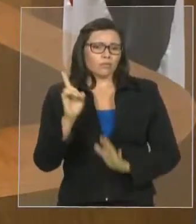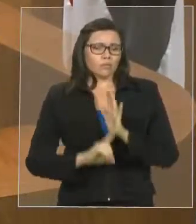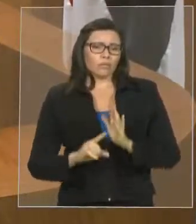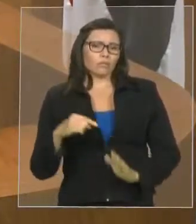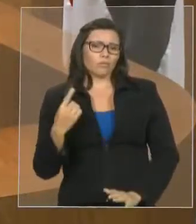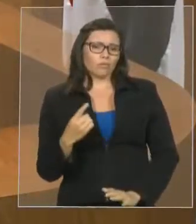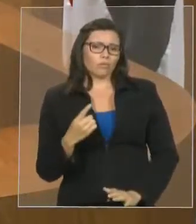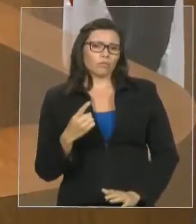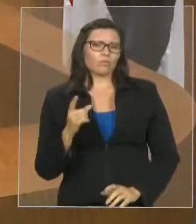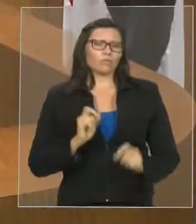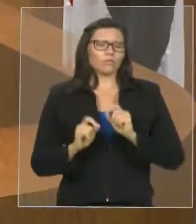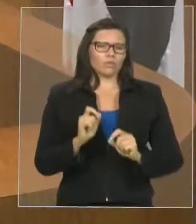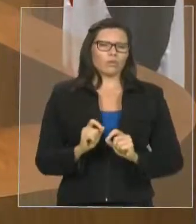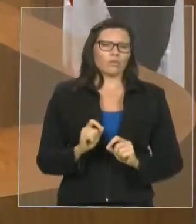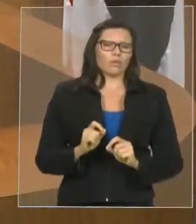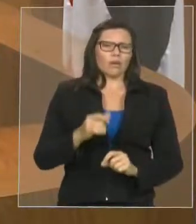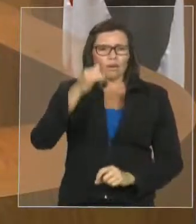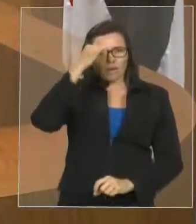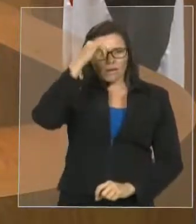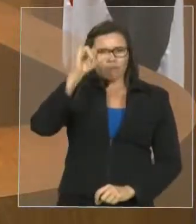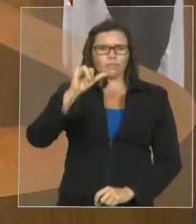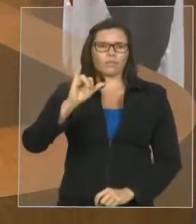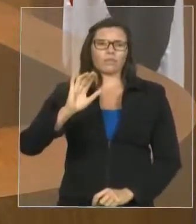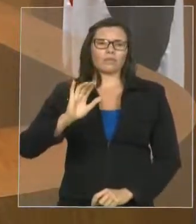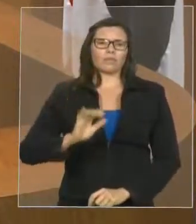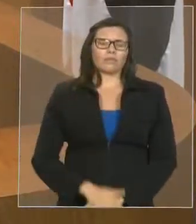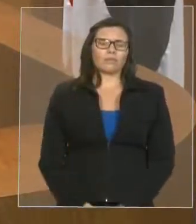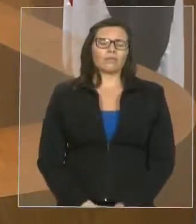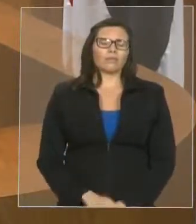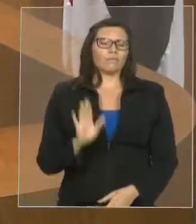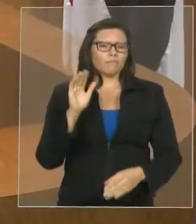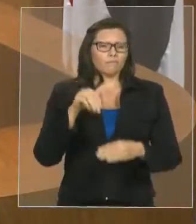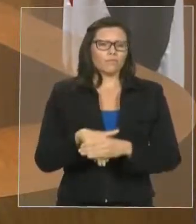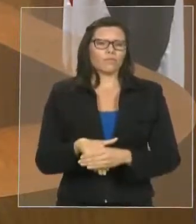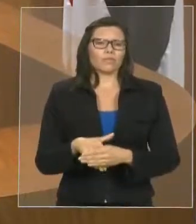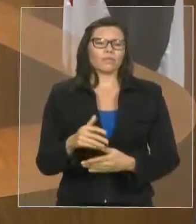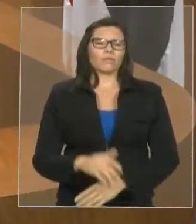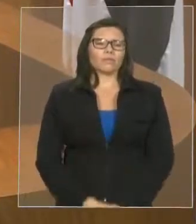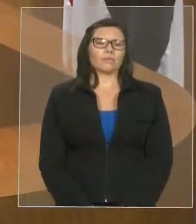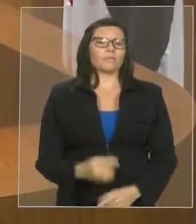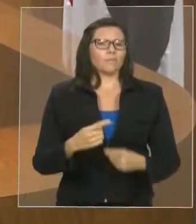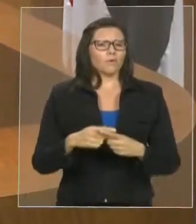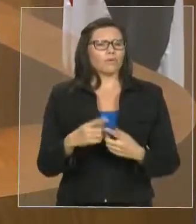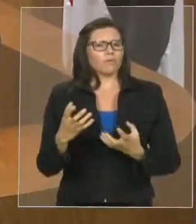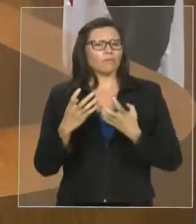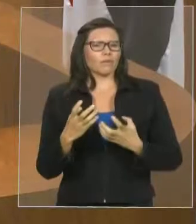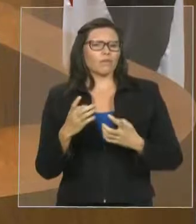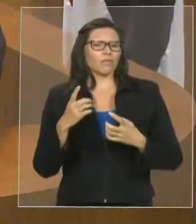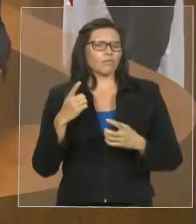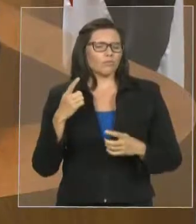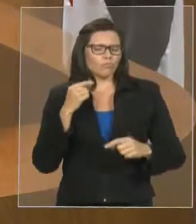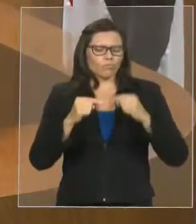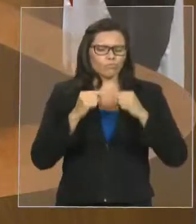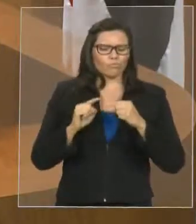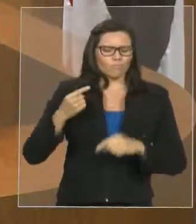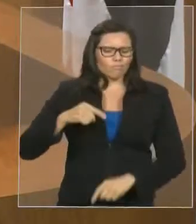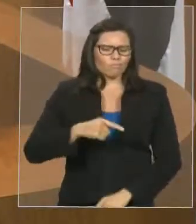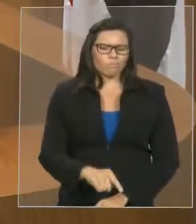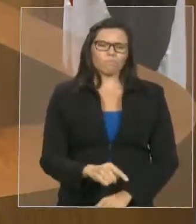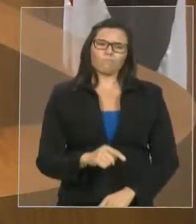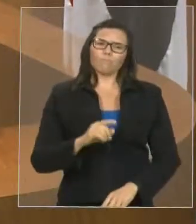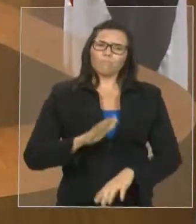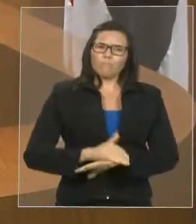ampla é regimental, é legítimo, e em qualquer parlamento todos reconhecem. Ainda bem,